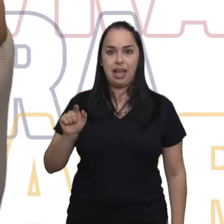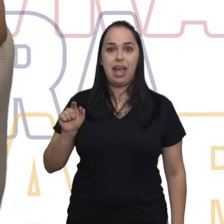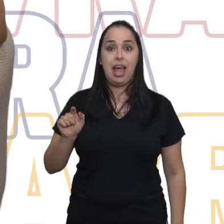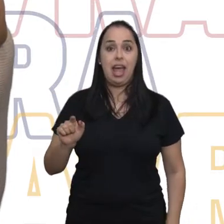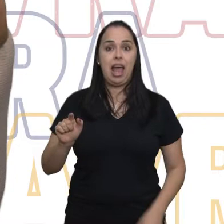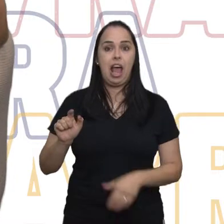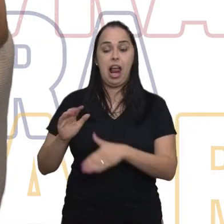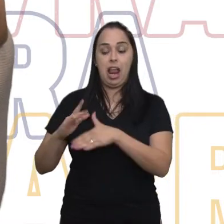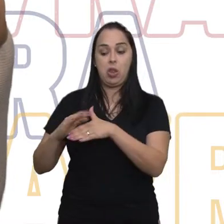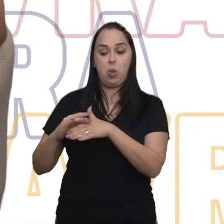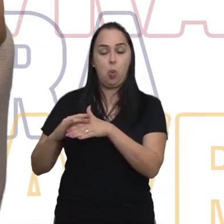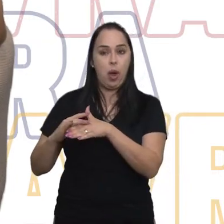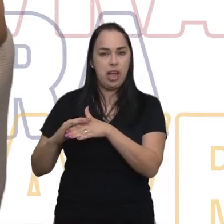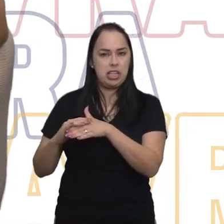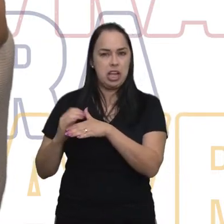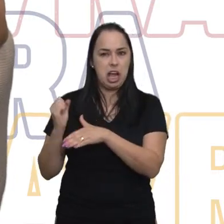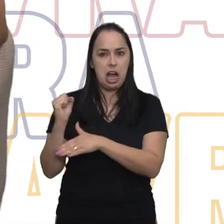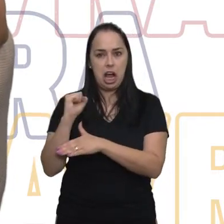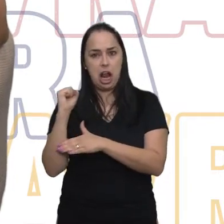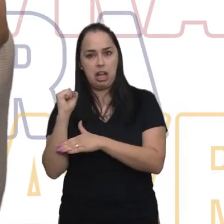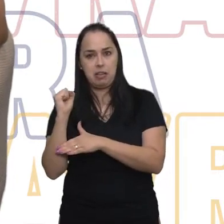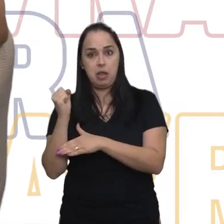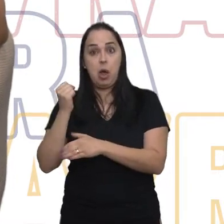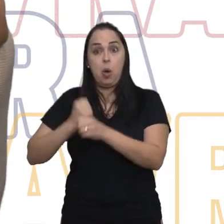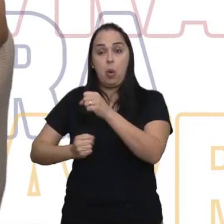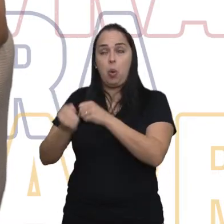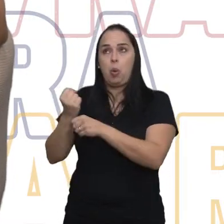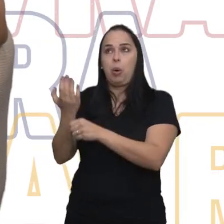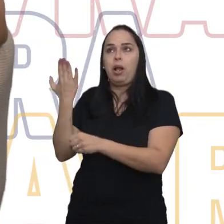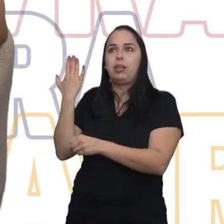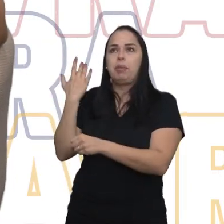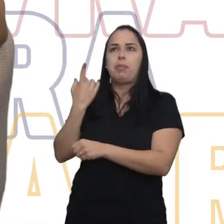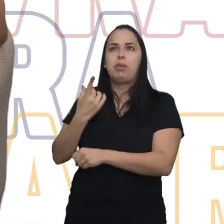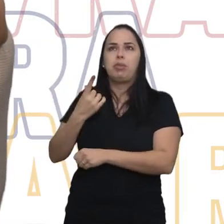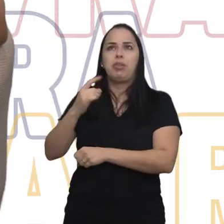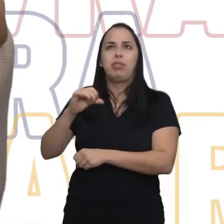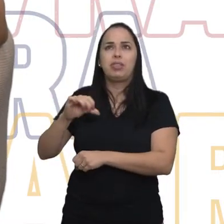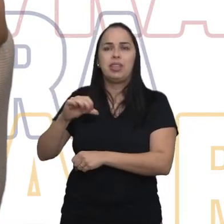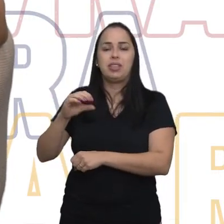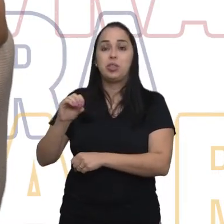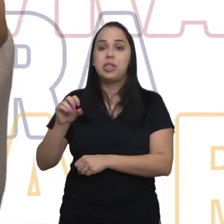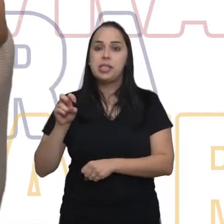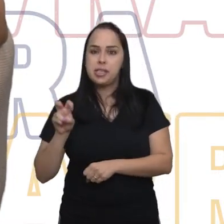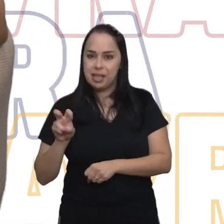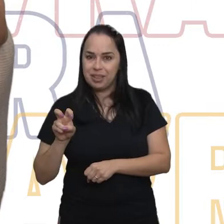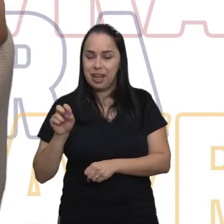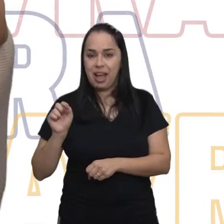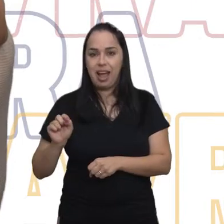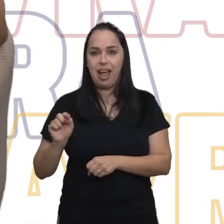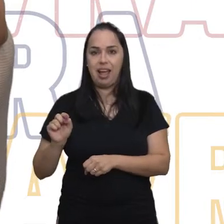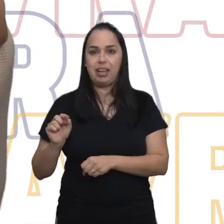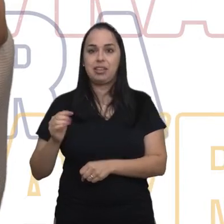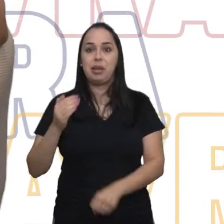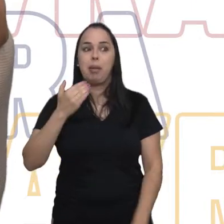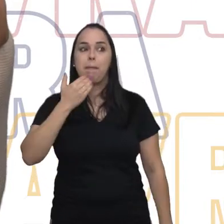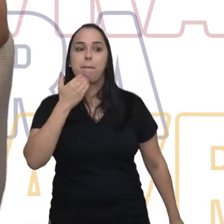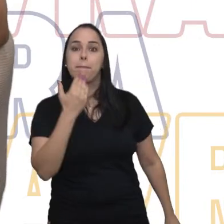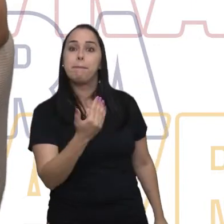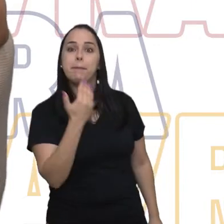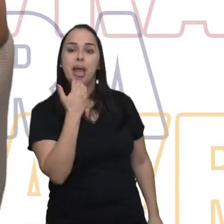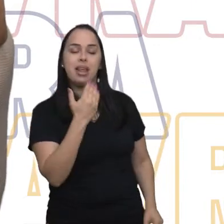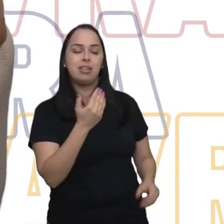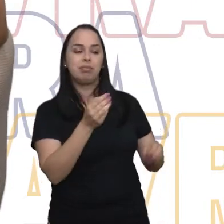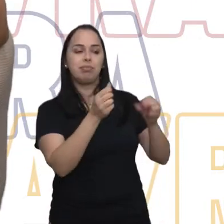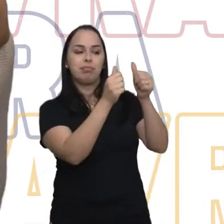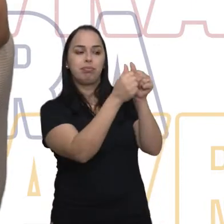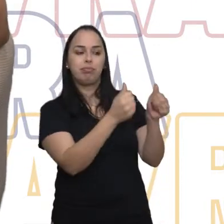ela é acometida de uma grave doença por volta de 1905 e ela acaba fazendo